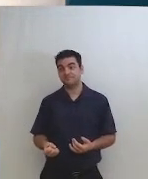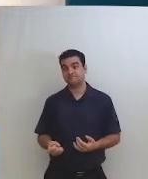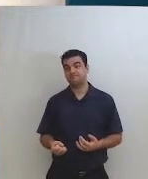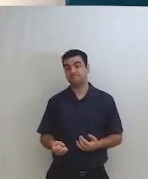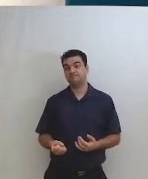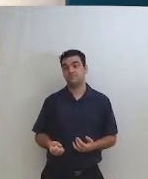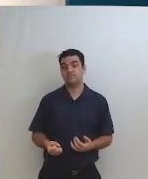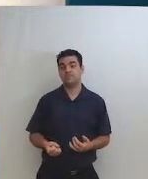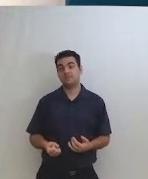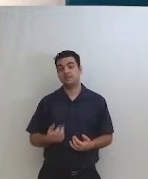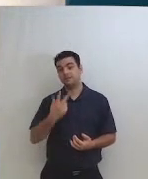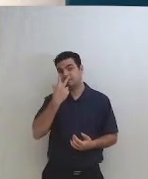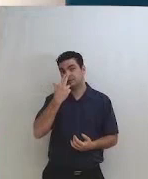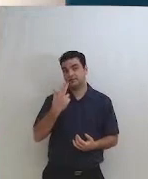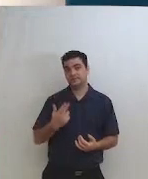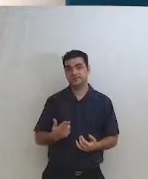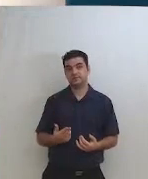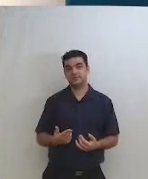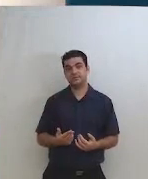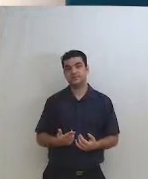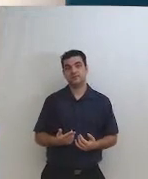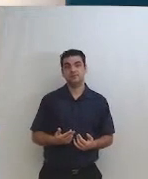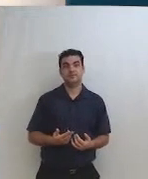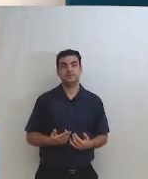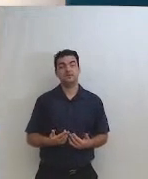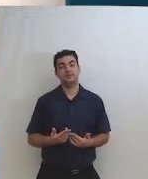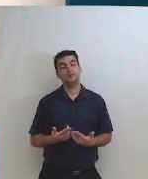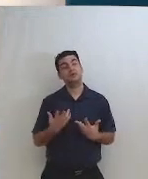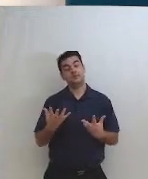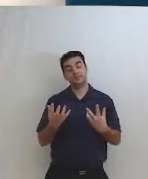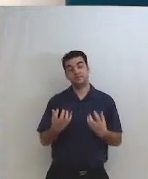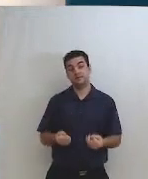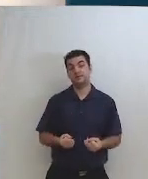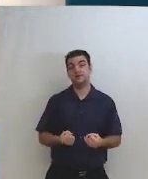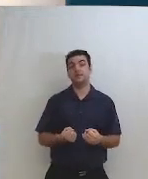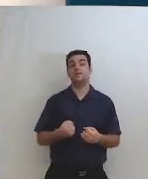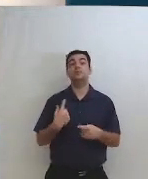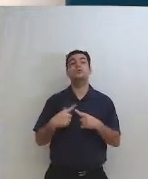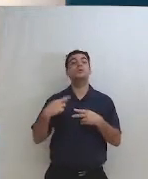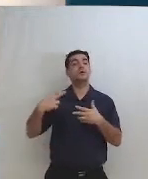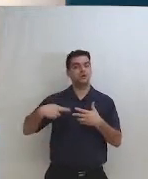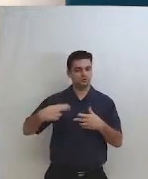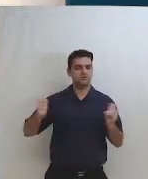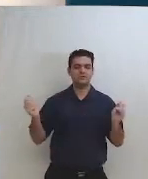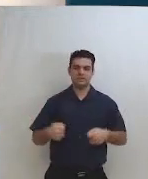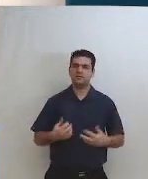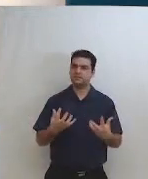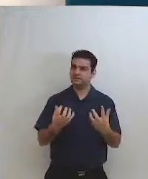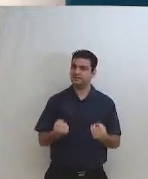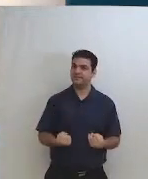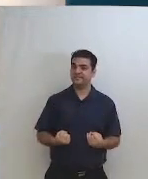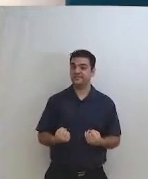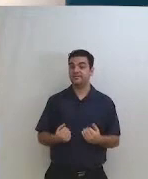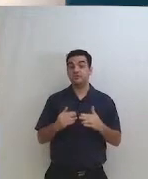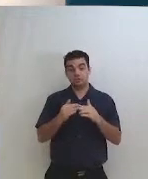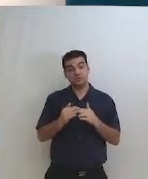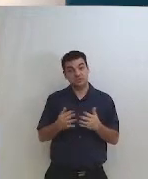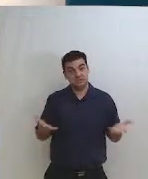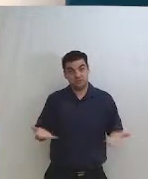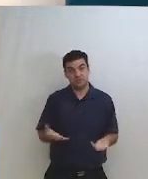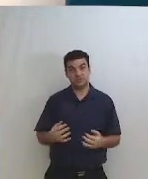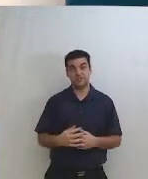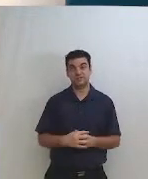permitiria a admissibilidade do recurso especial, que é o que se roga no recurso, né? Aqui no